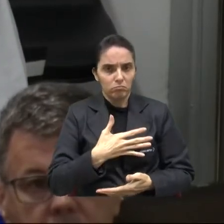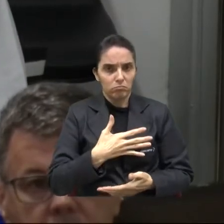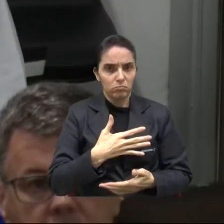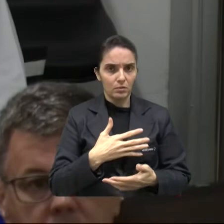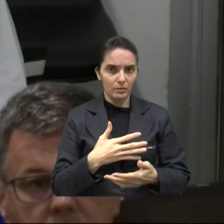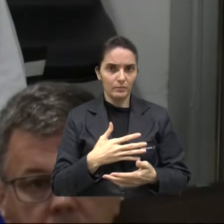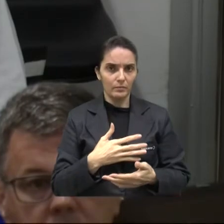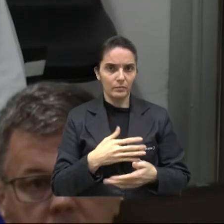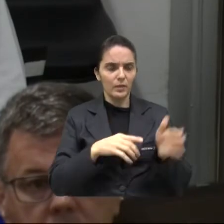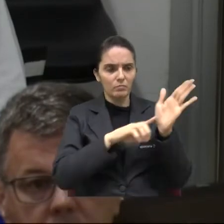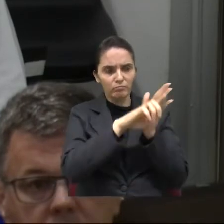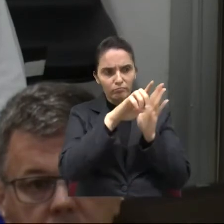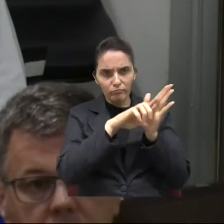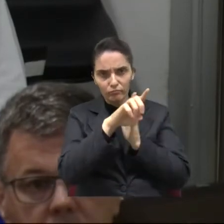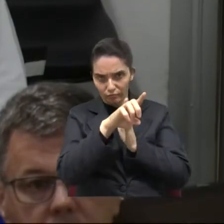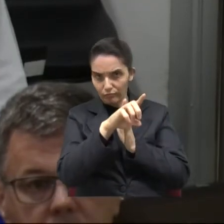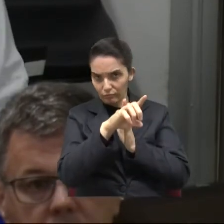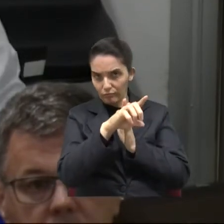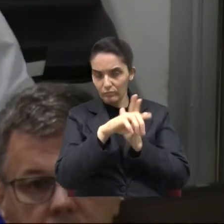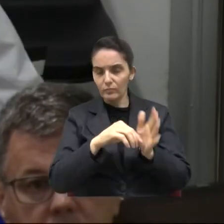procurei saber informações.